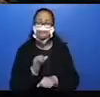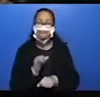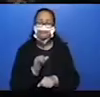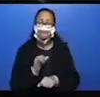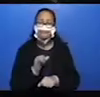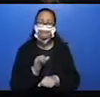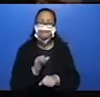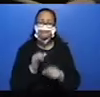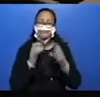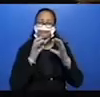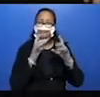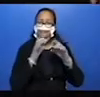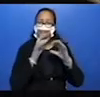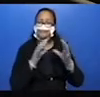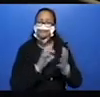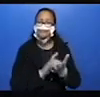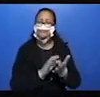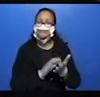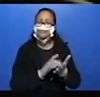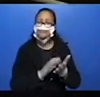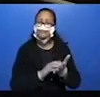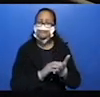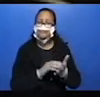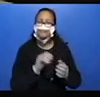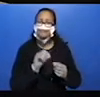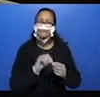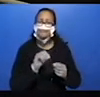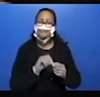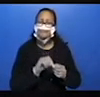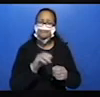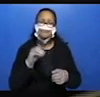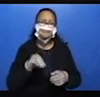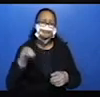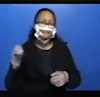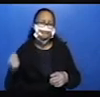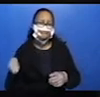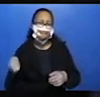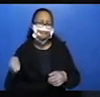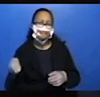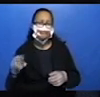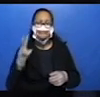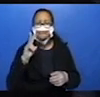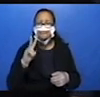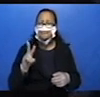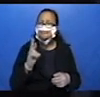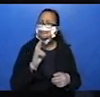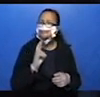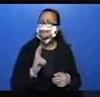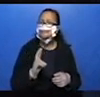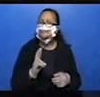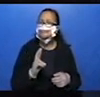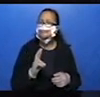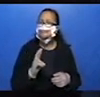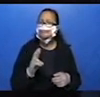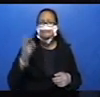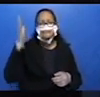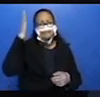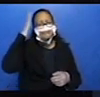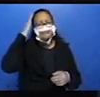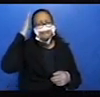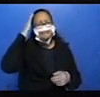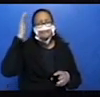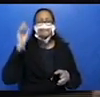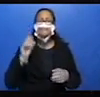para resolver, comparar, estimar, verificar resultados. Então, de cabeça, eu tento fazer algumas contas,